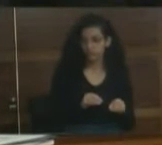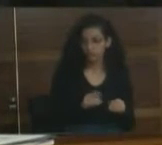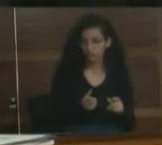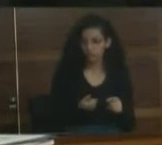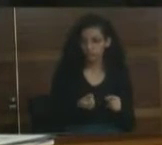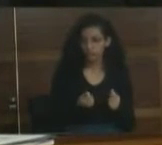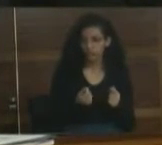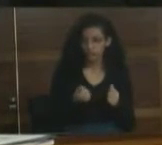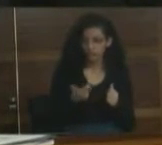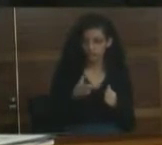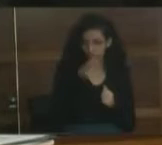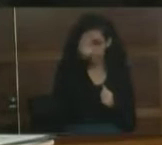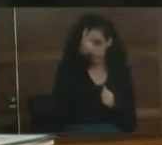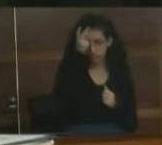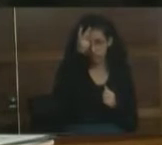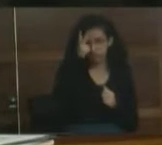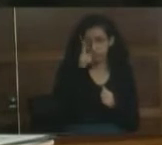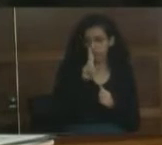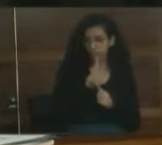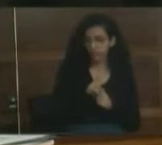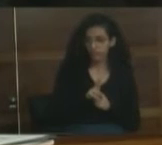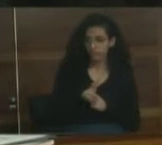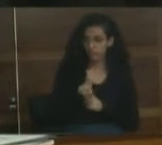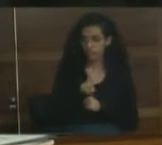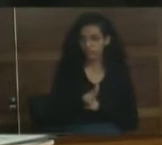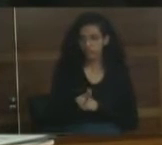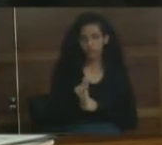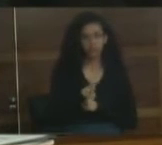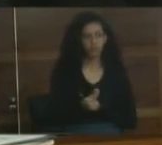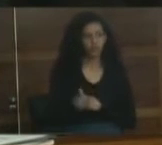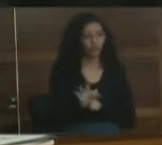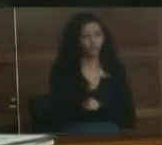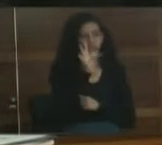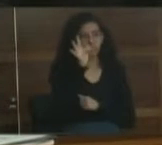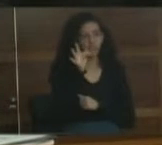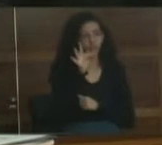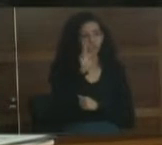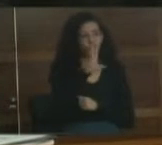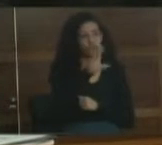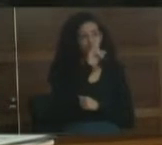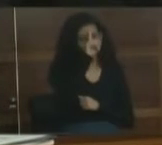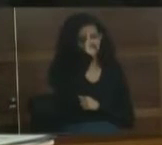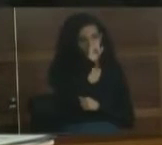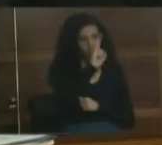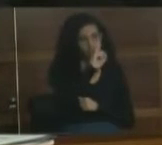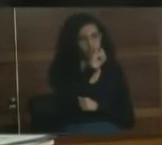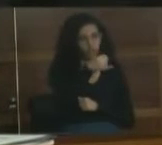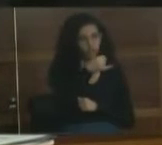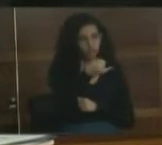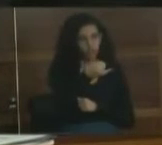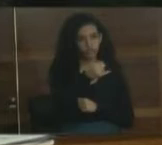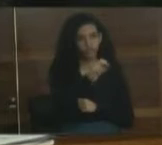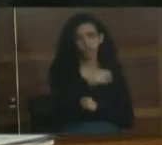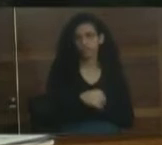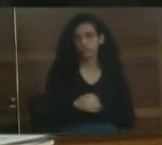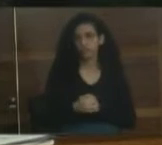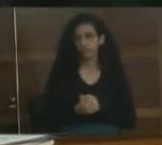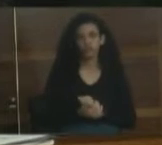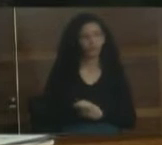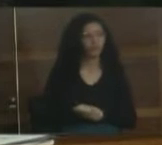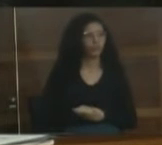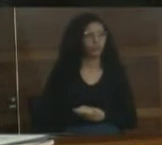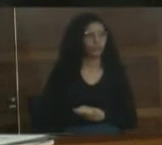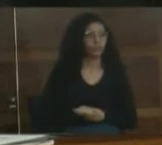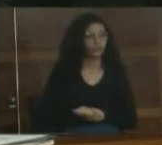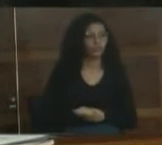recursos para prefeitura para utilização futura do hospital hmj entendeu aonde ele vai hmg